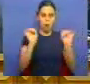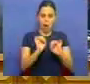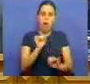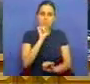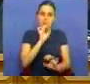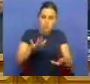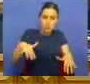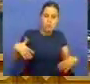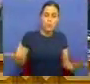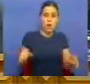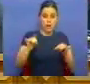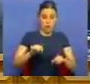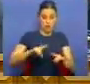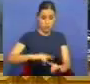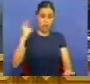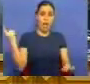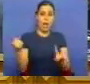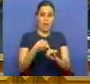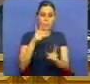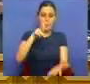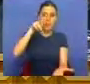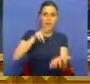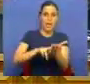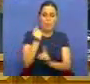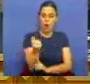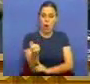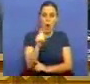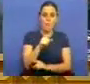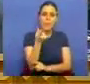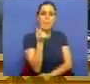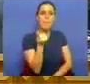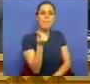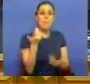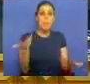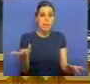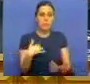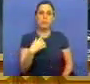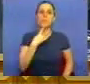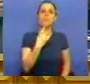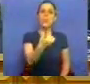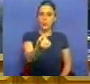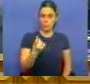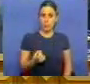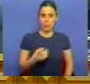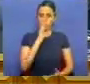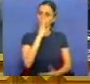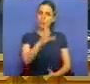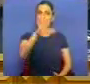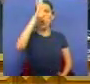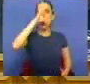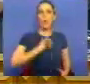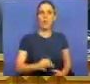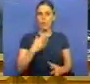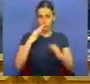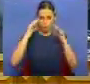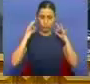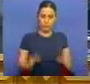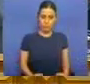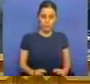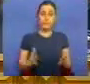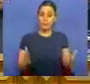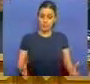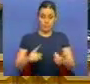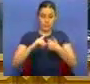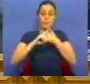permita, neste ano, aprovar aumentos de preços. E, portanto, as perguntas que queria dirigir ao Governo, muito concretamente, são as